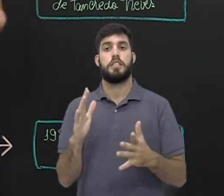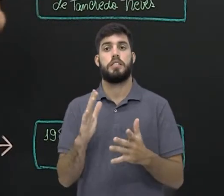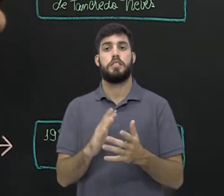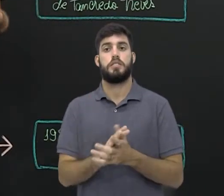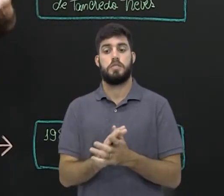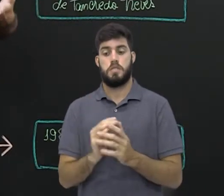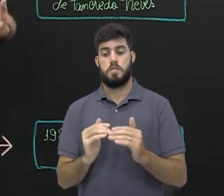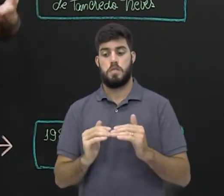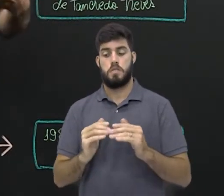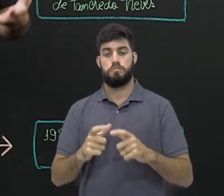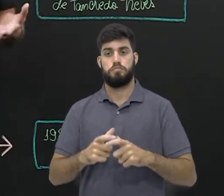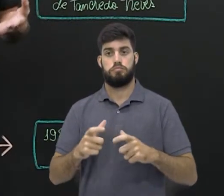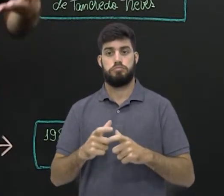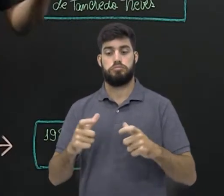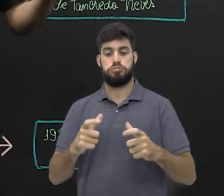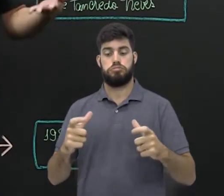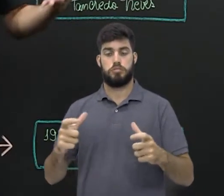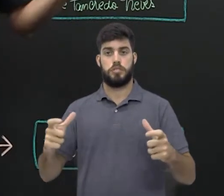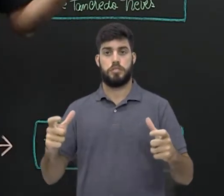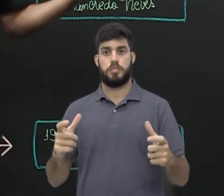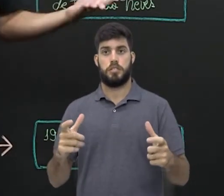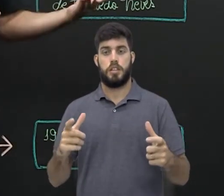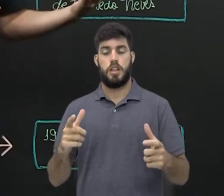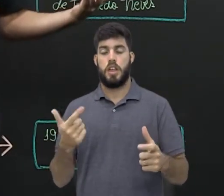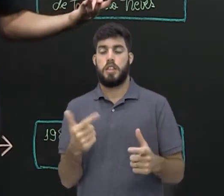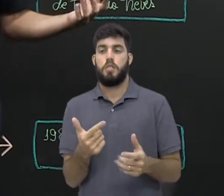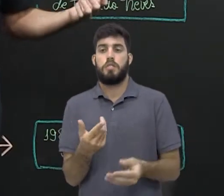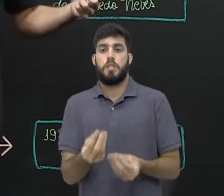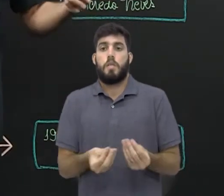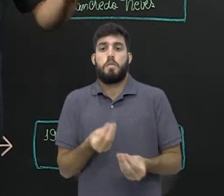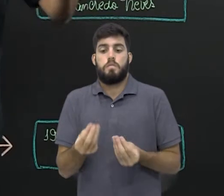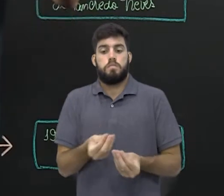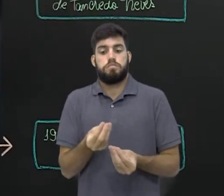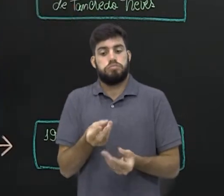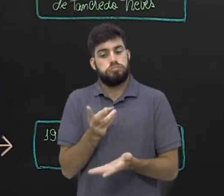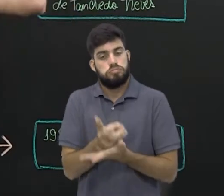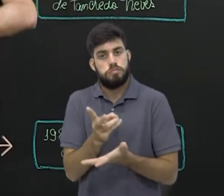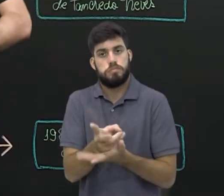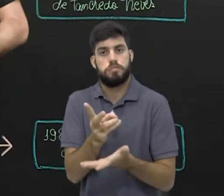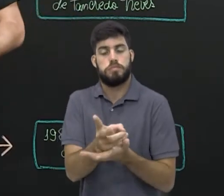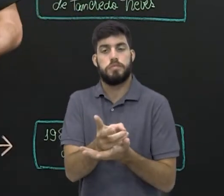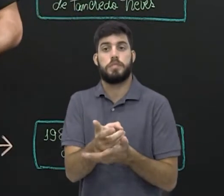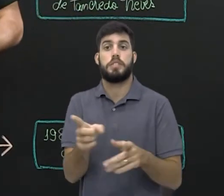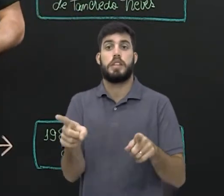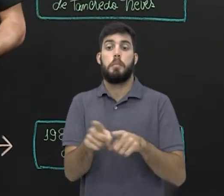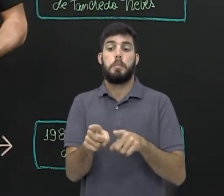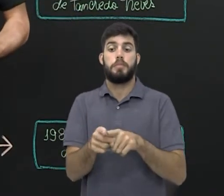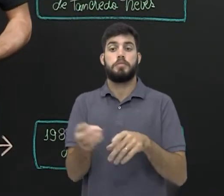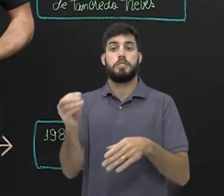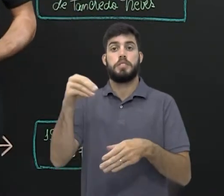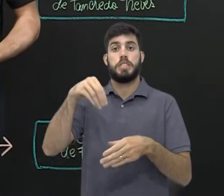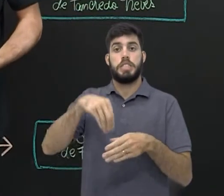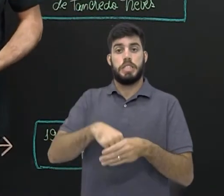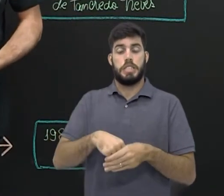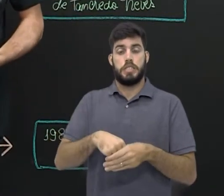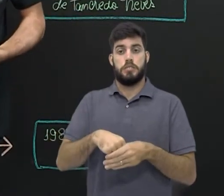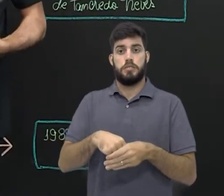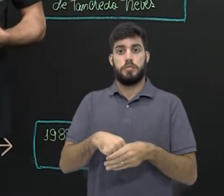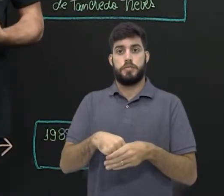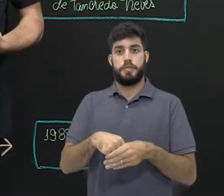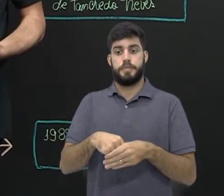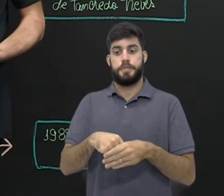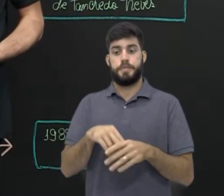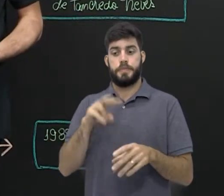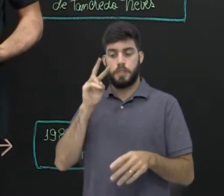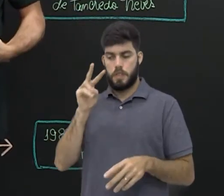teve durante a ditadura não tinha condições de se sustentar por muito tempo. E também internamente, a imagem do Exército